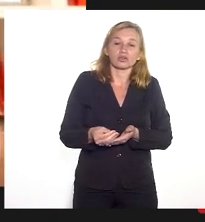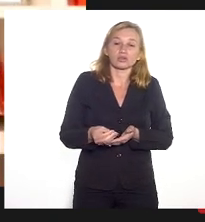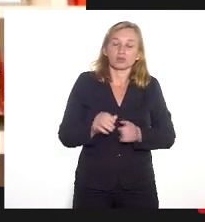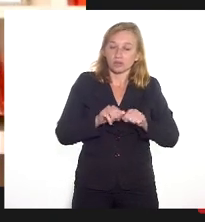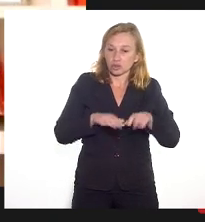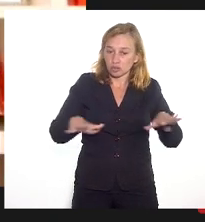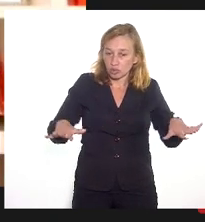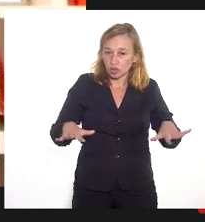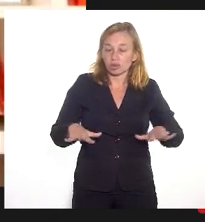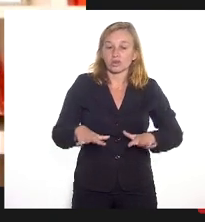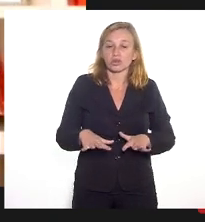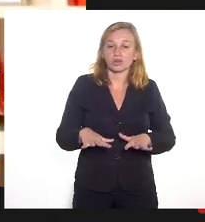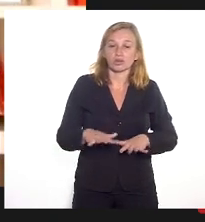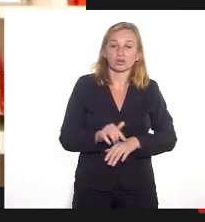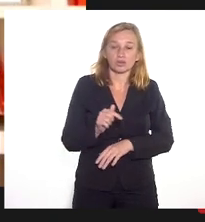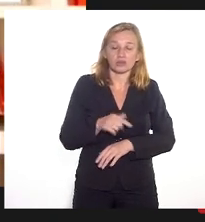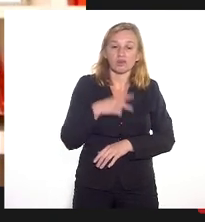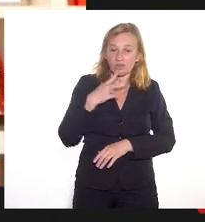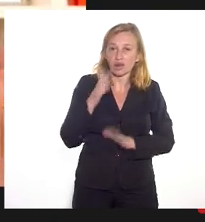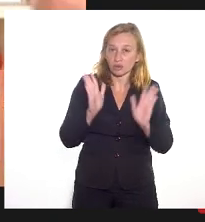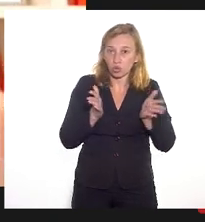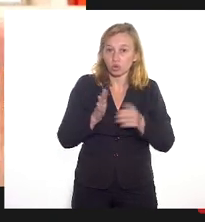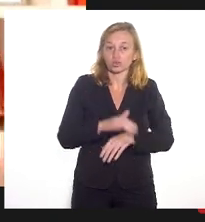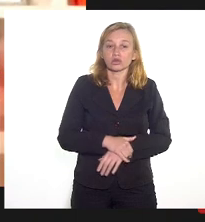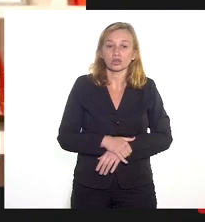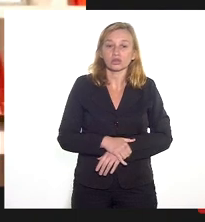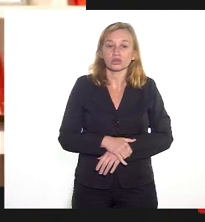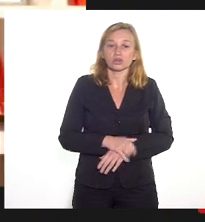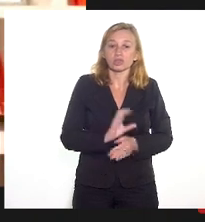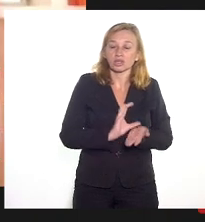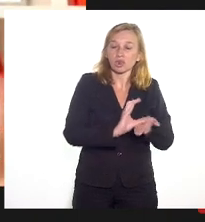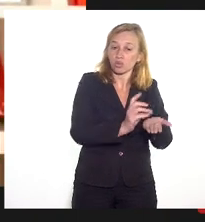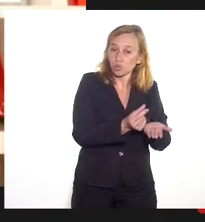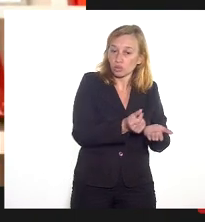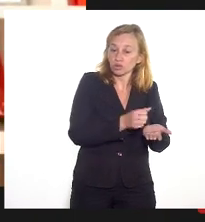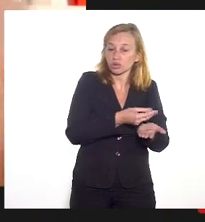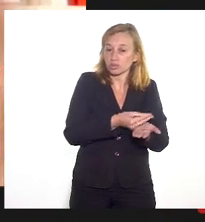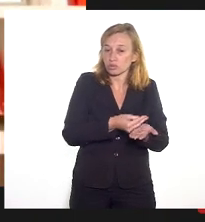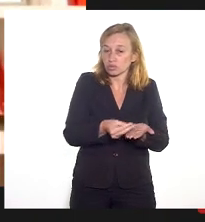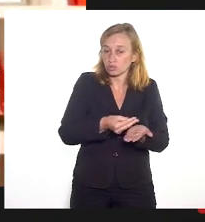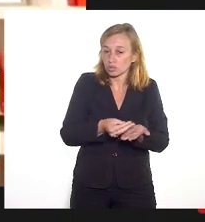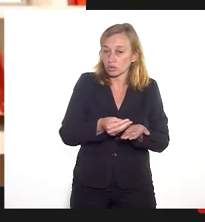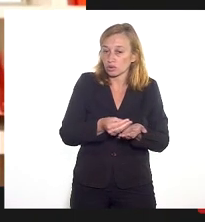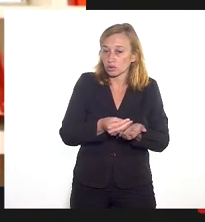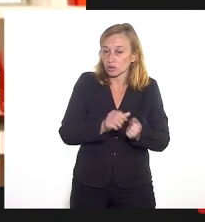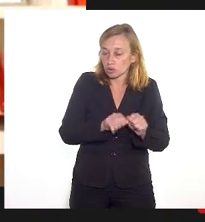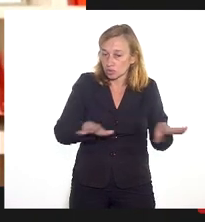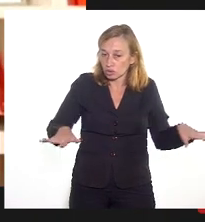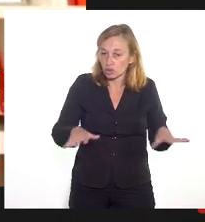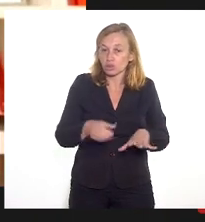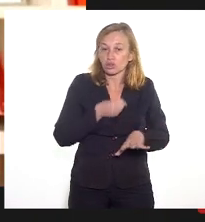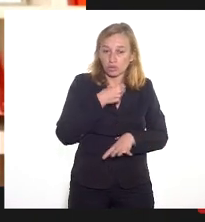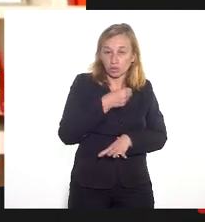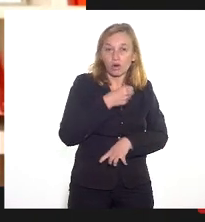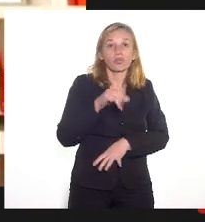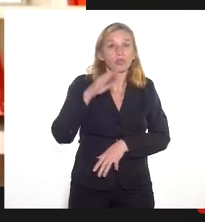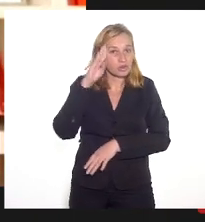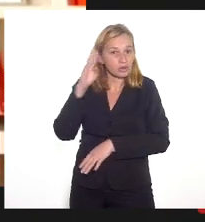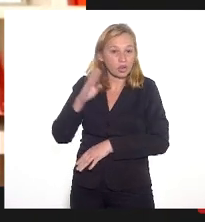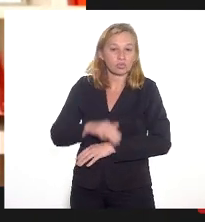que esse tema foi muito falado aqui hoje, né? Então, levar esse recurso público para blogs, rádios comunitárias, jornais comunitários é